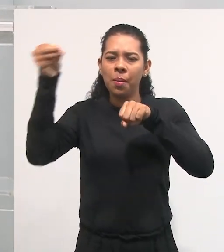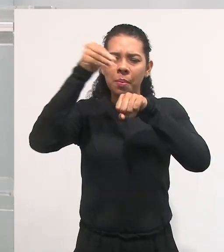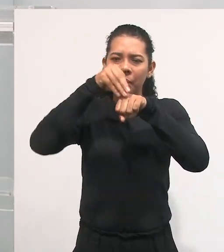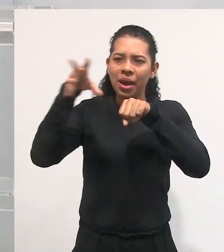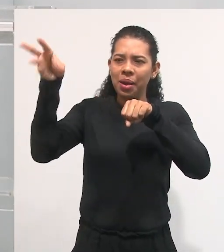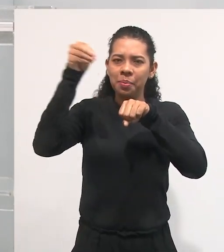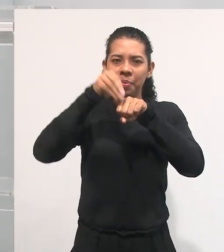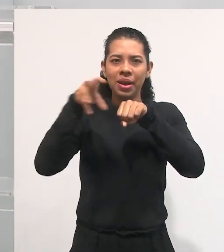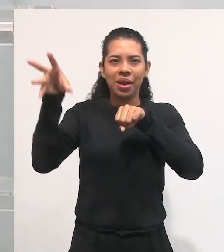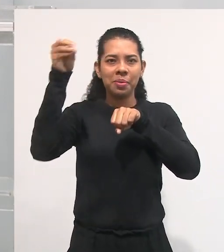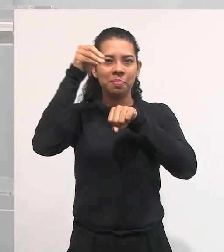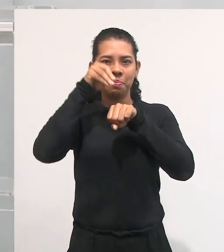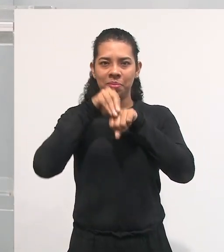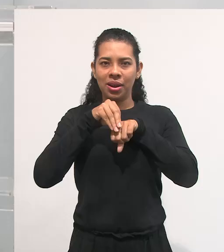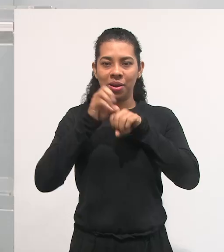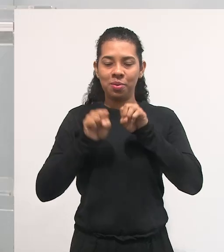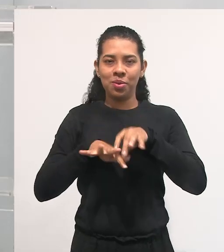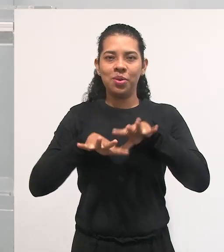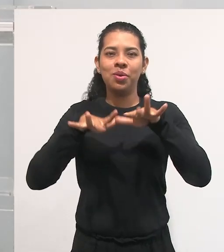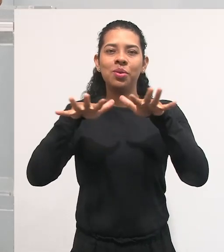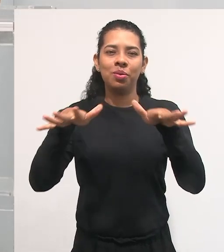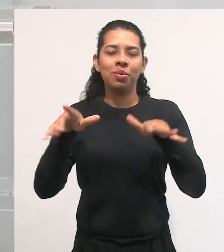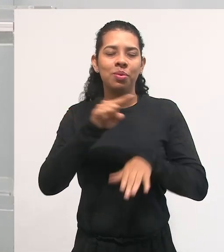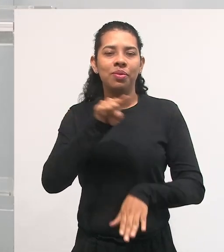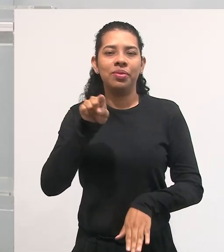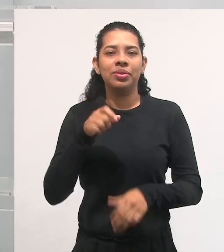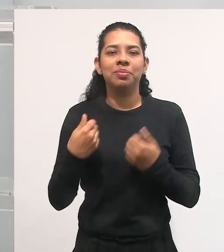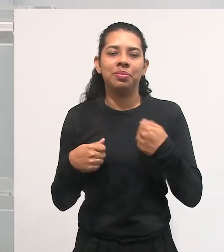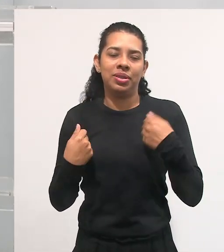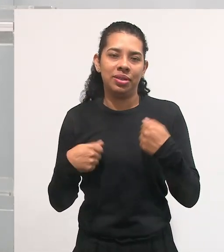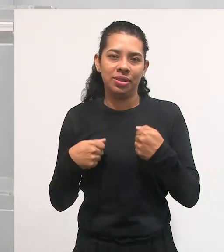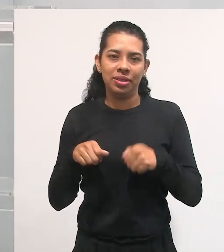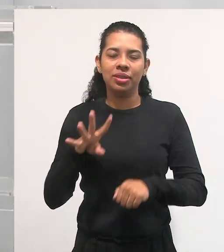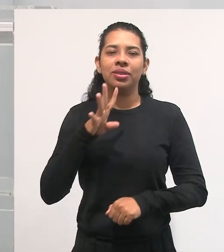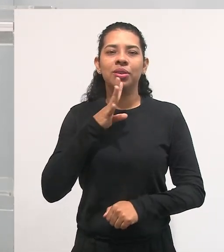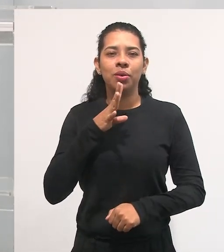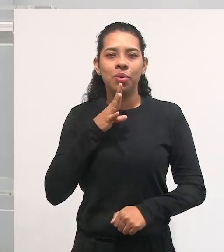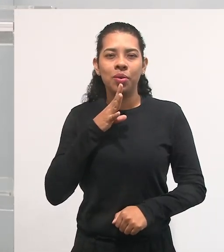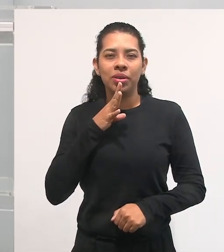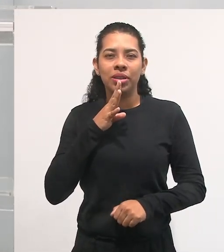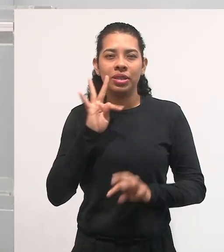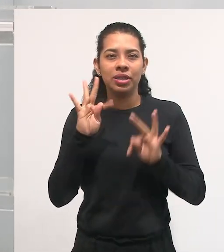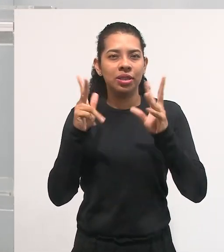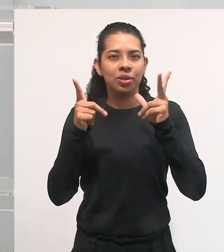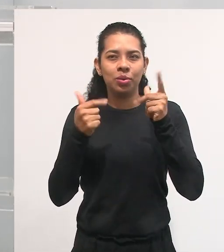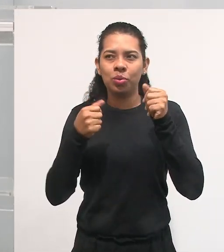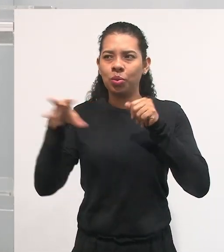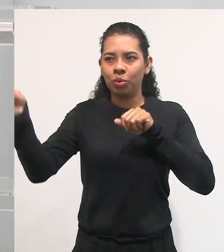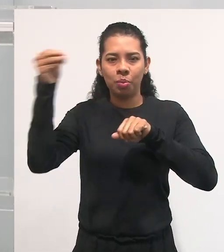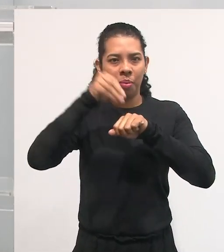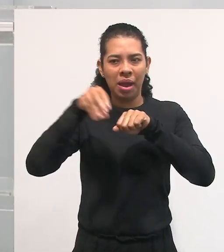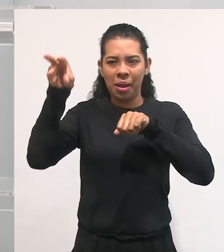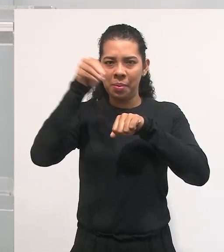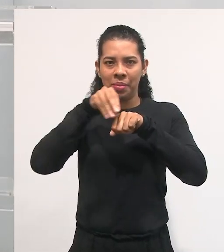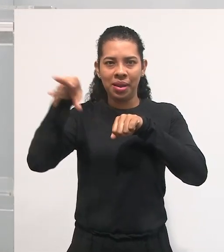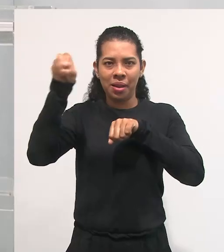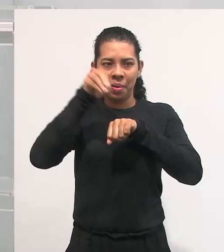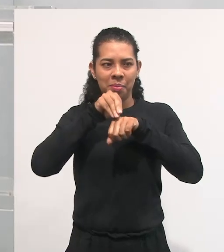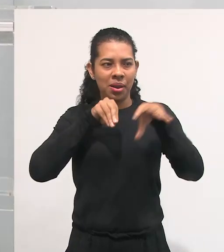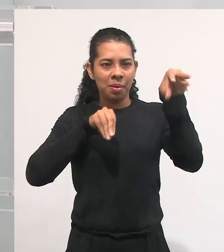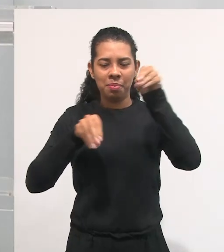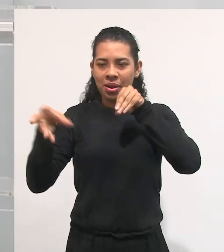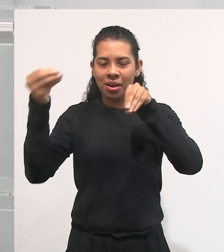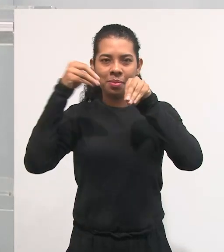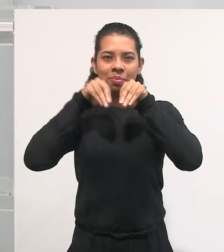sociedade já organizou e você precisa né E você precisa conhecer então você precisa ular